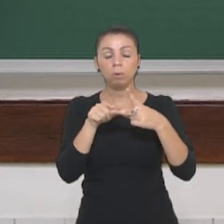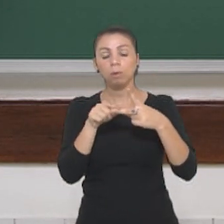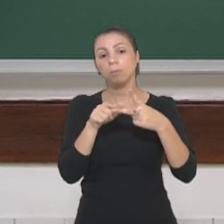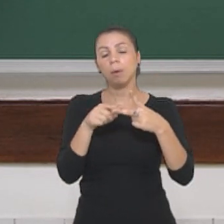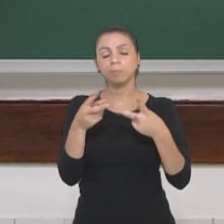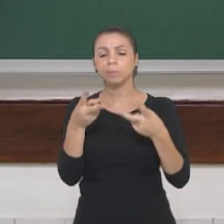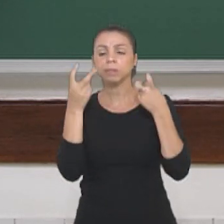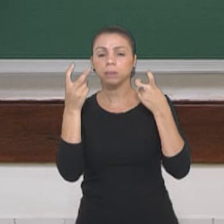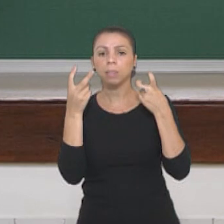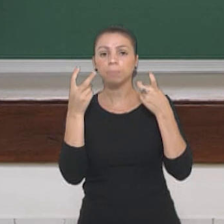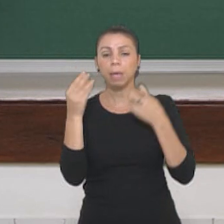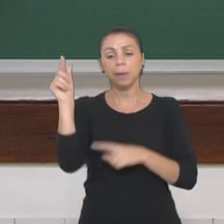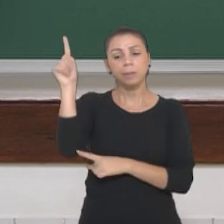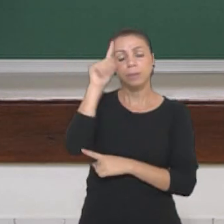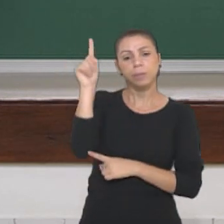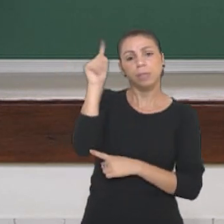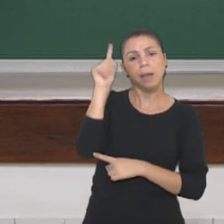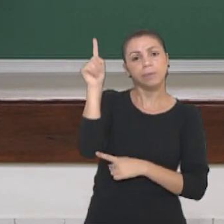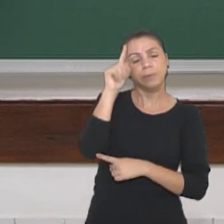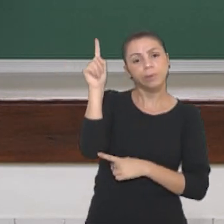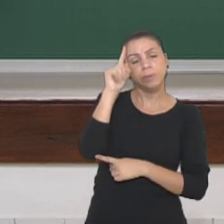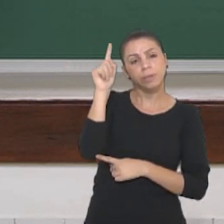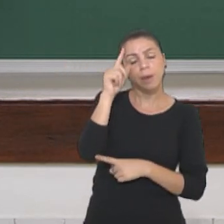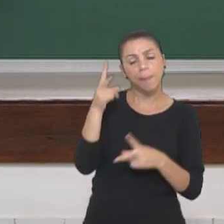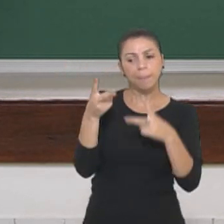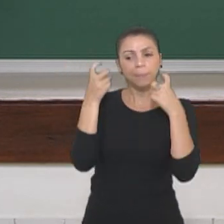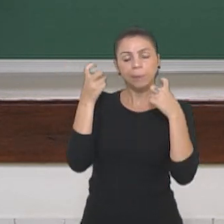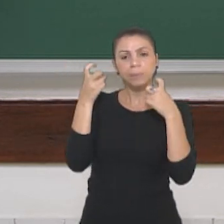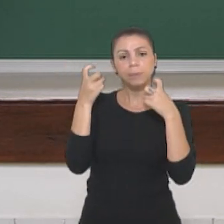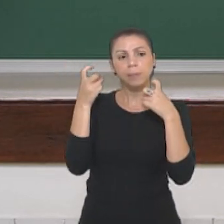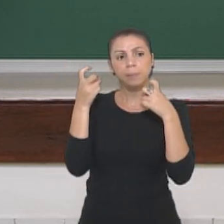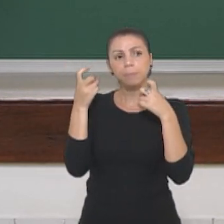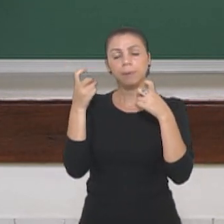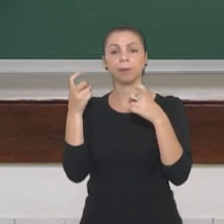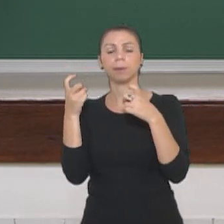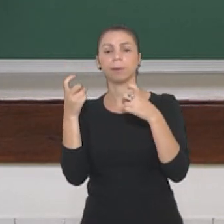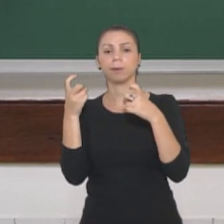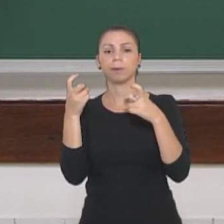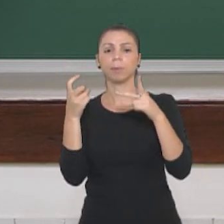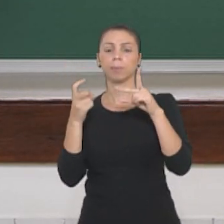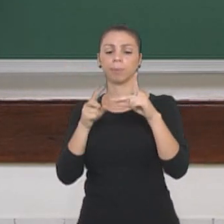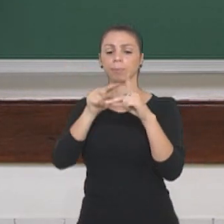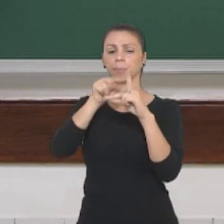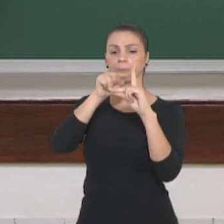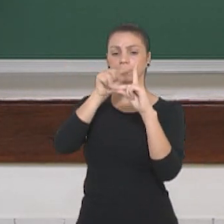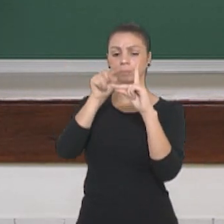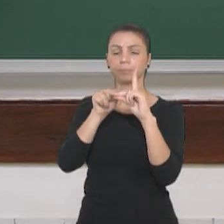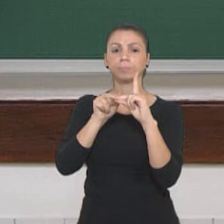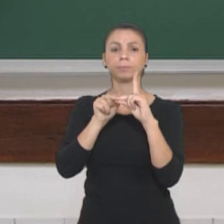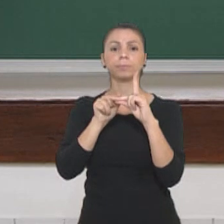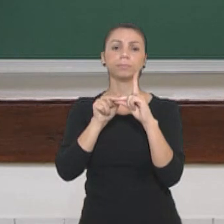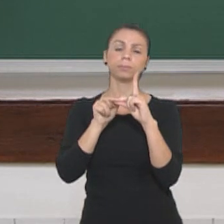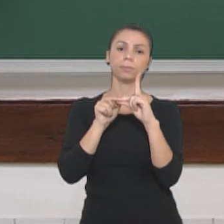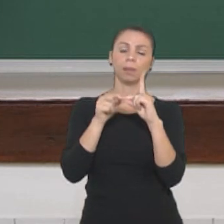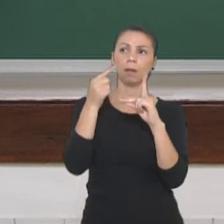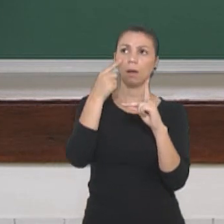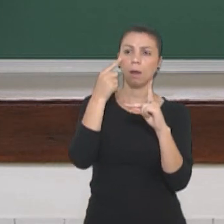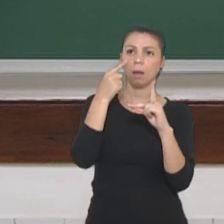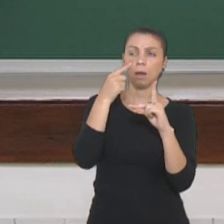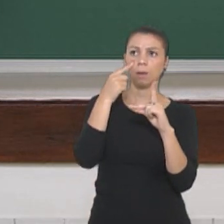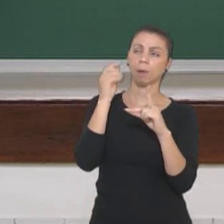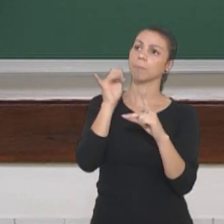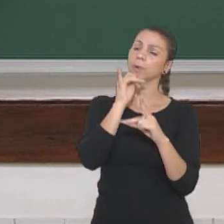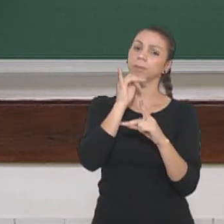a partir do momento que eu olho para um canto de uma tela da televisão ou no canto da parede que está subindo